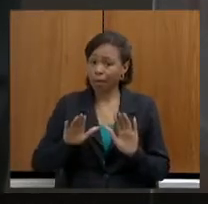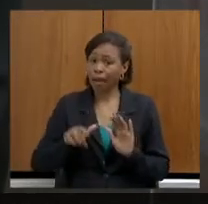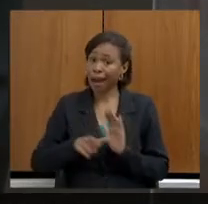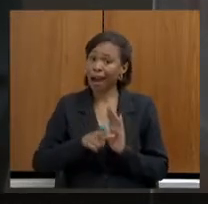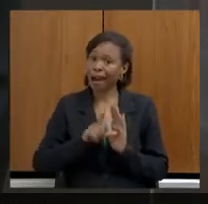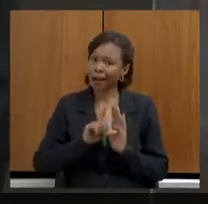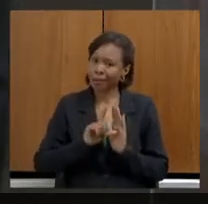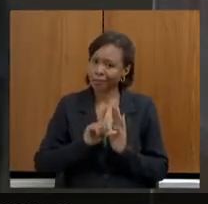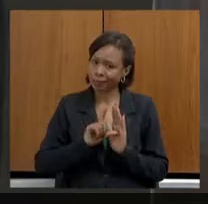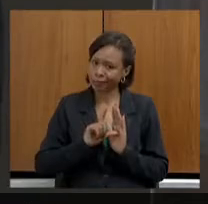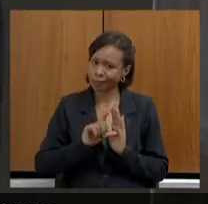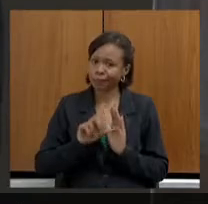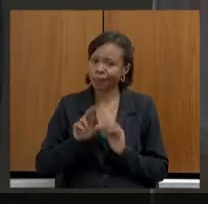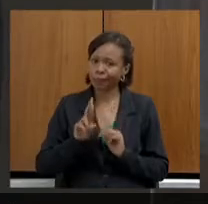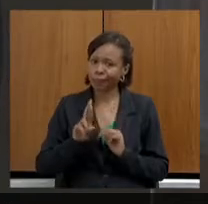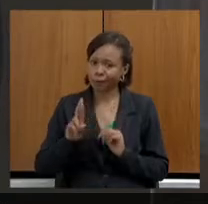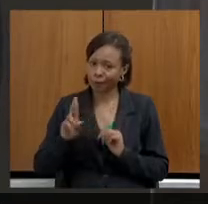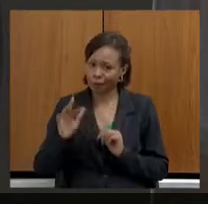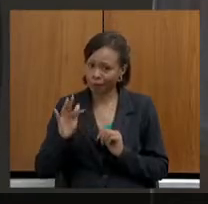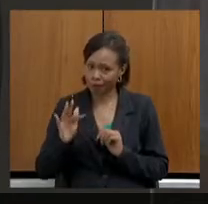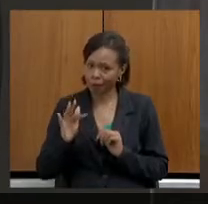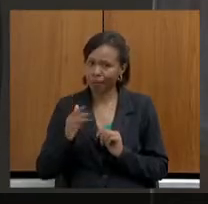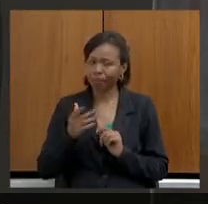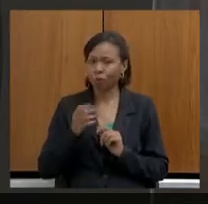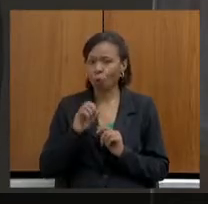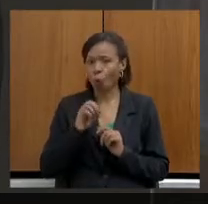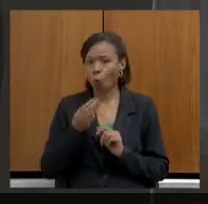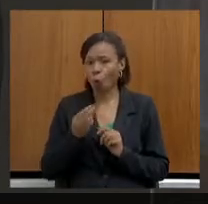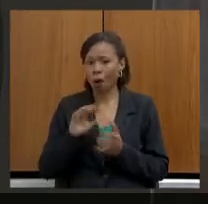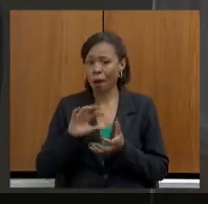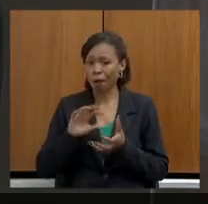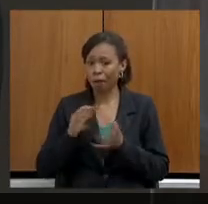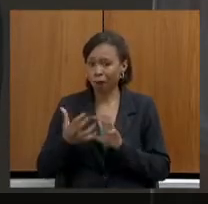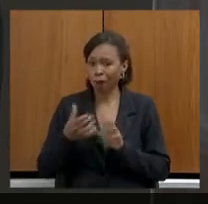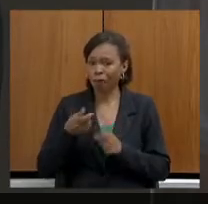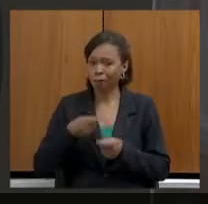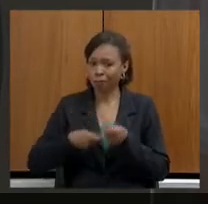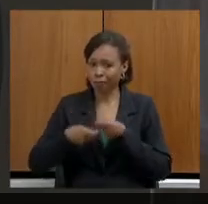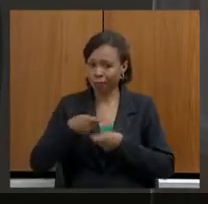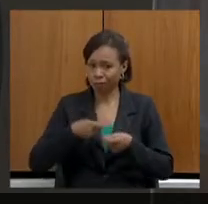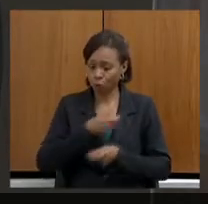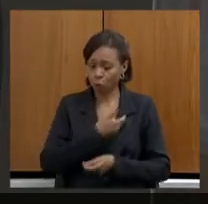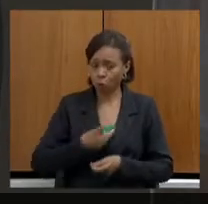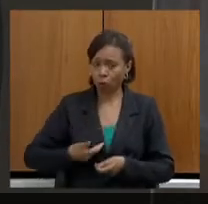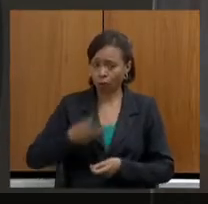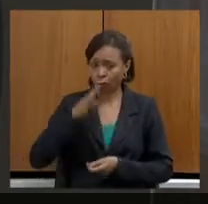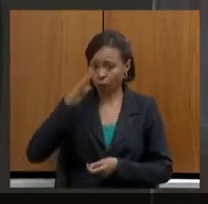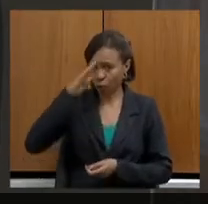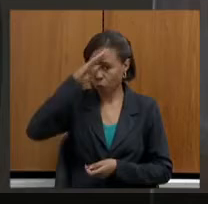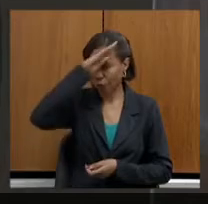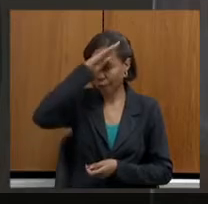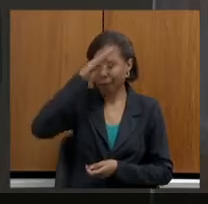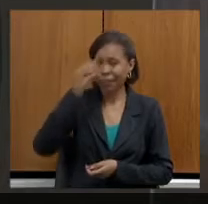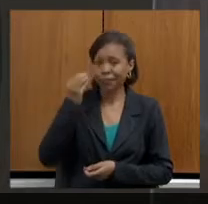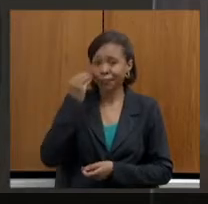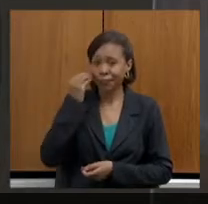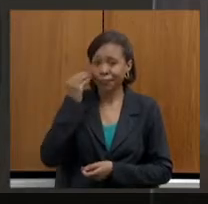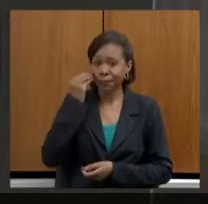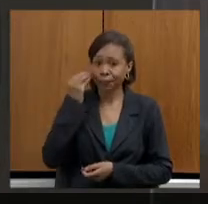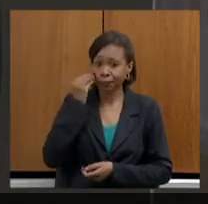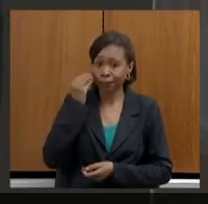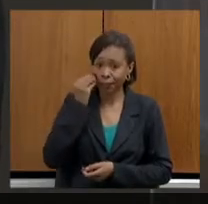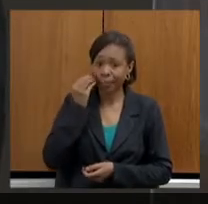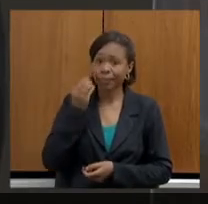antes que vem uma reforma administrativa e o governo bolsonaro tenta aplicar que acaba com serviços públicos